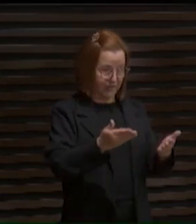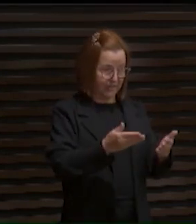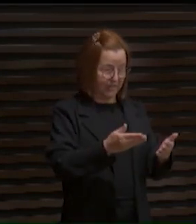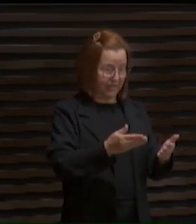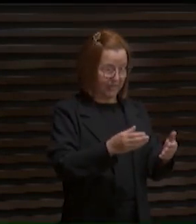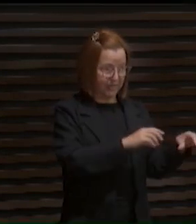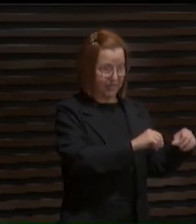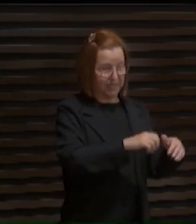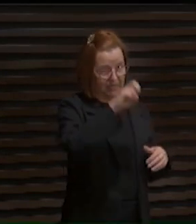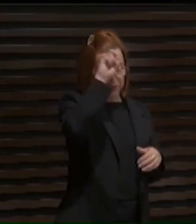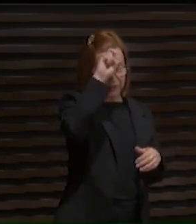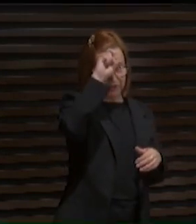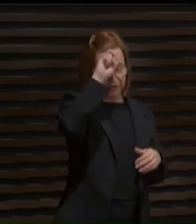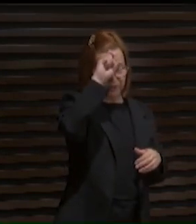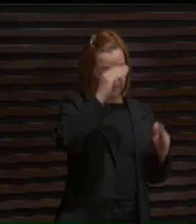servidão.